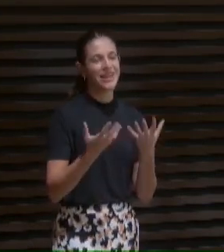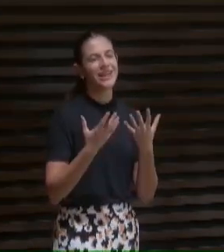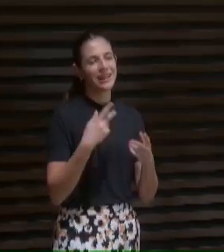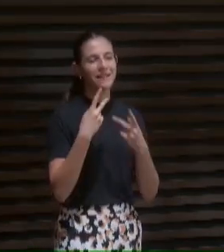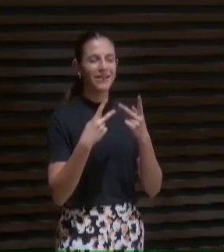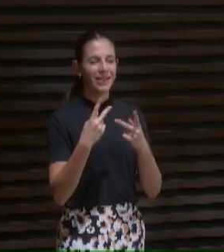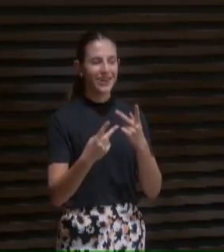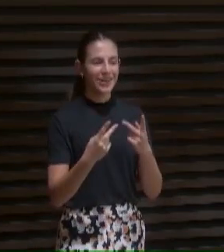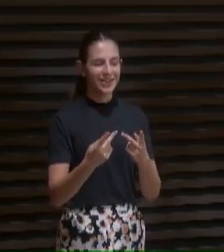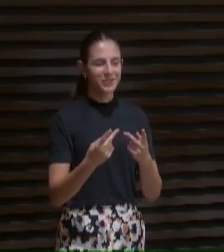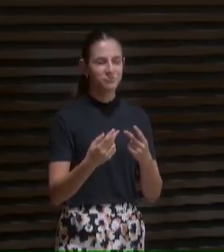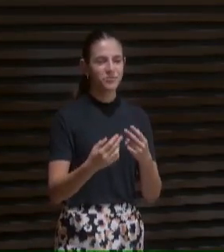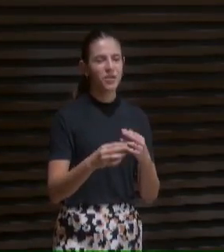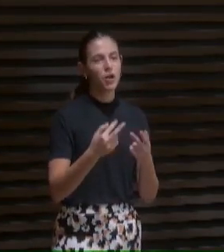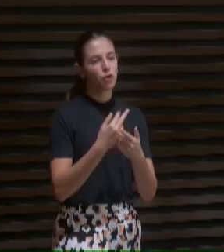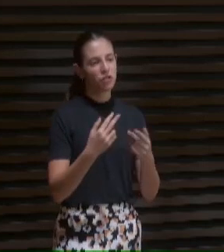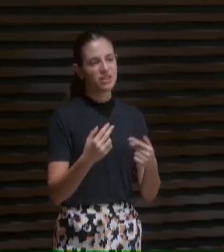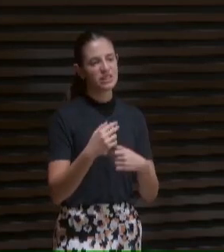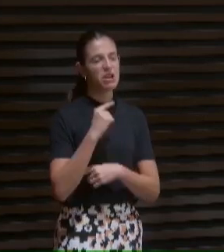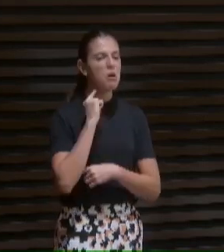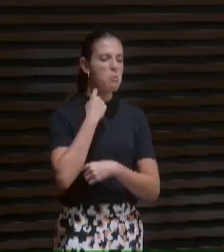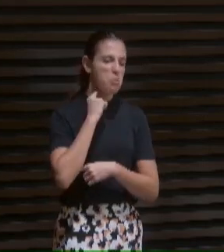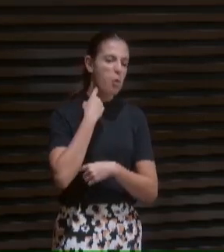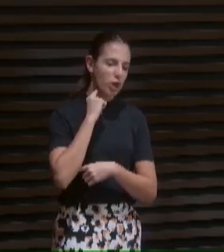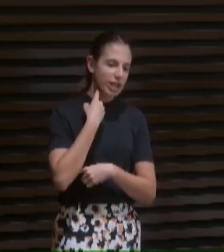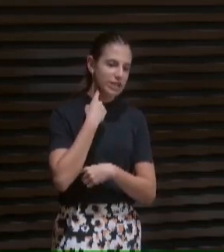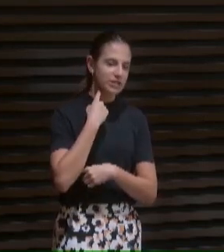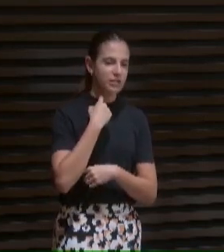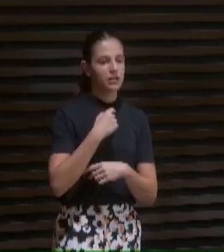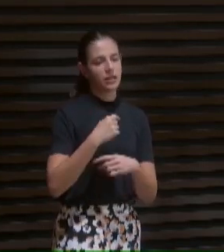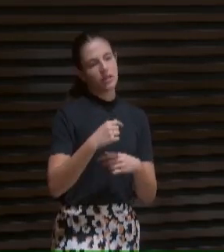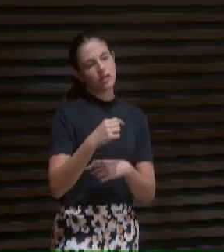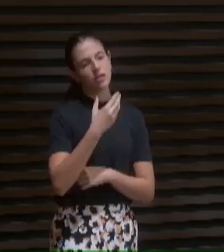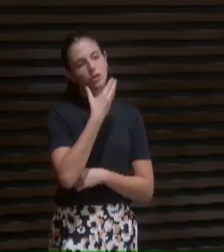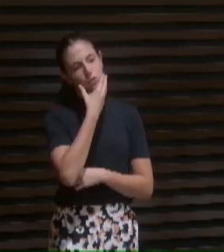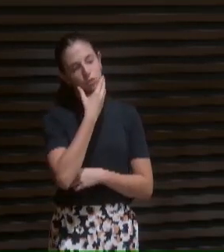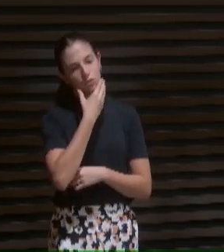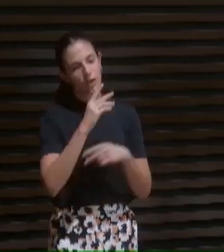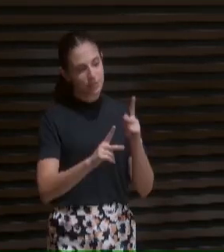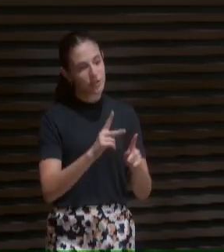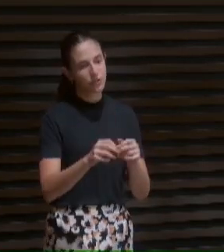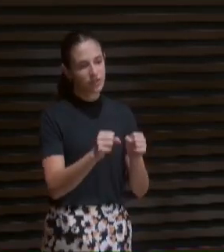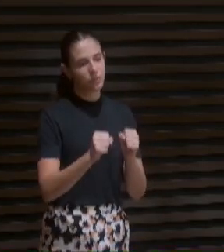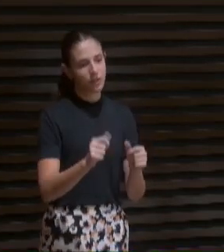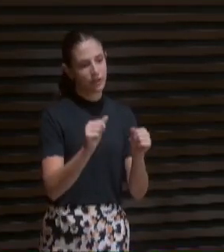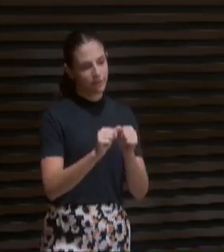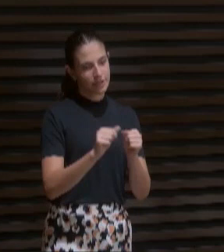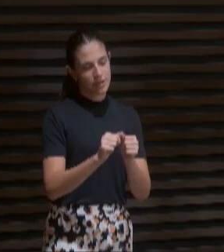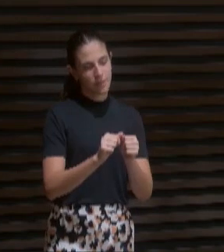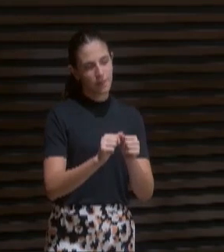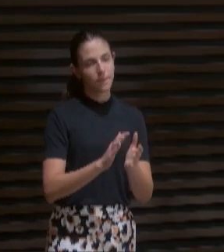o mais nojento que o ser humano pode produzir. E a palavra aqui